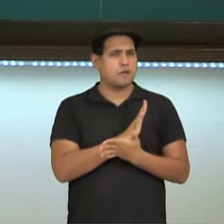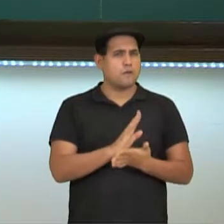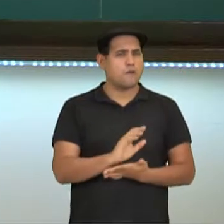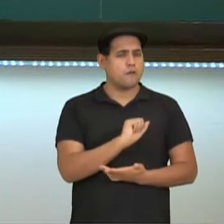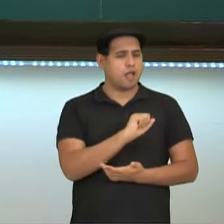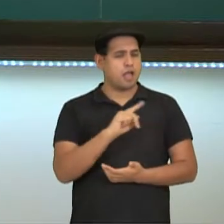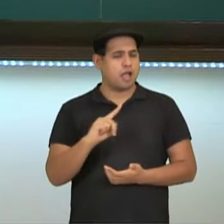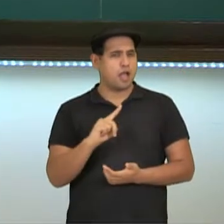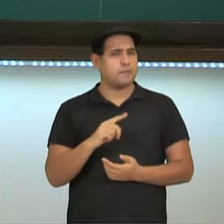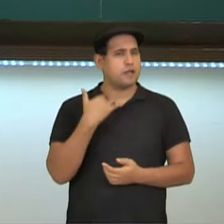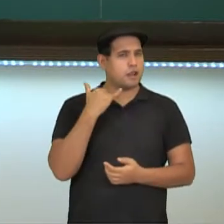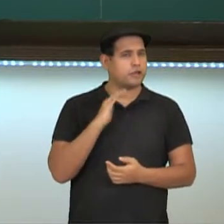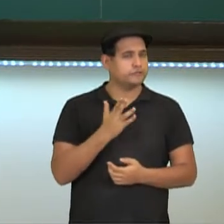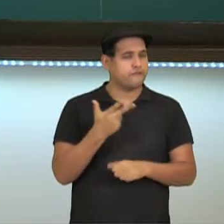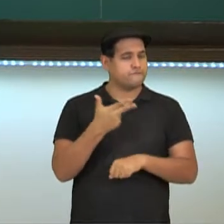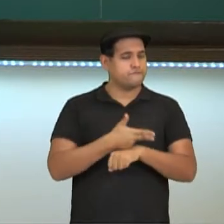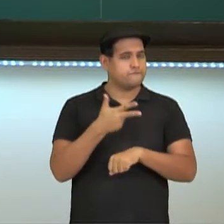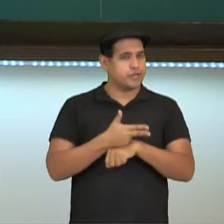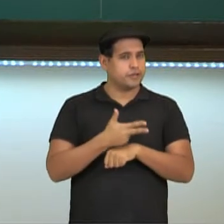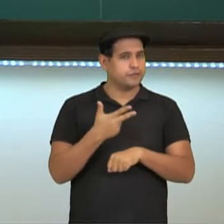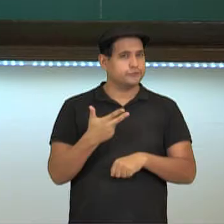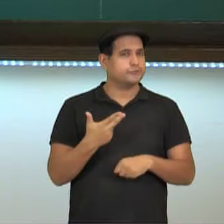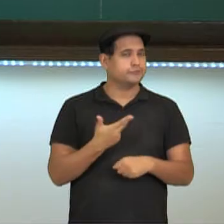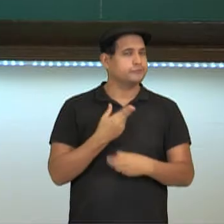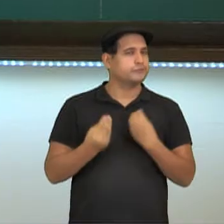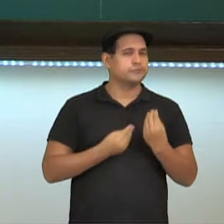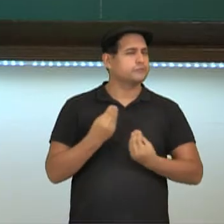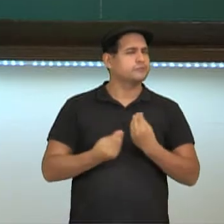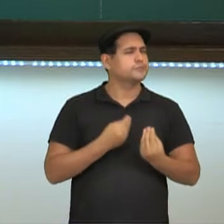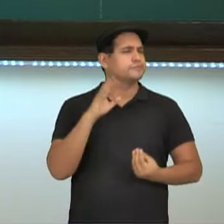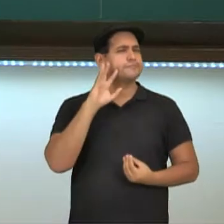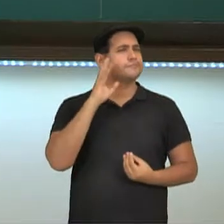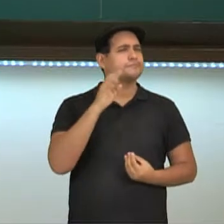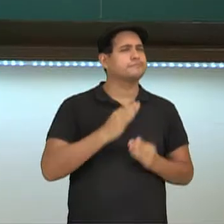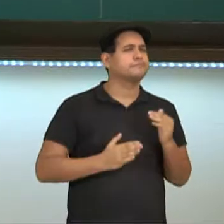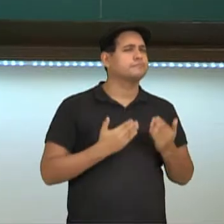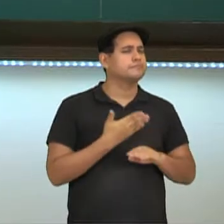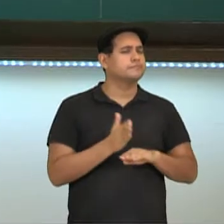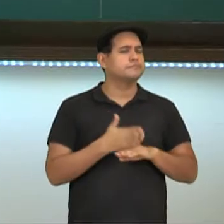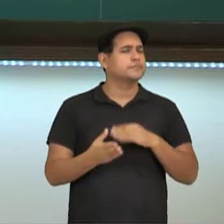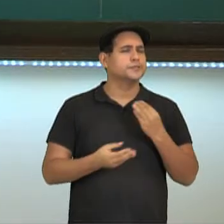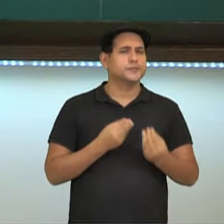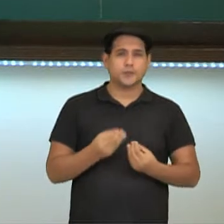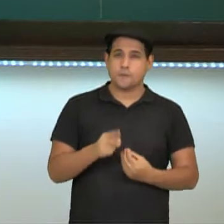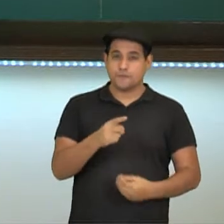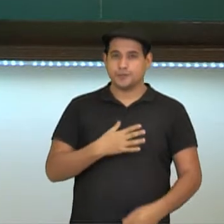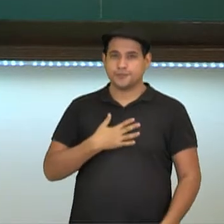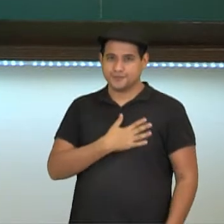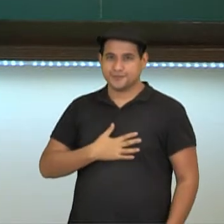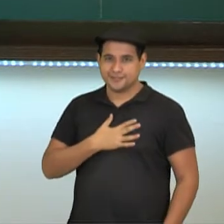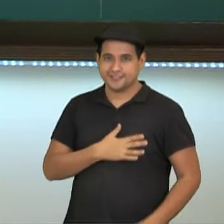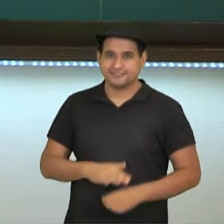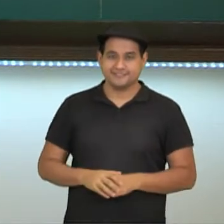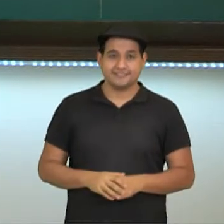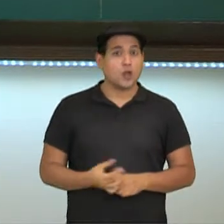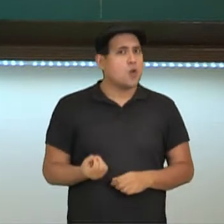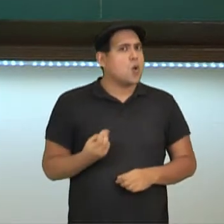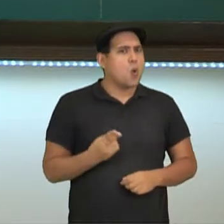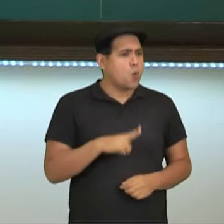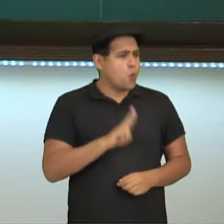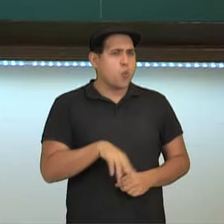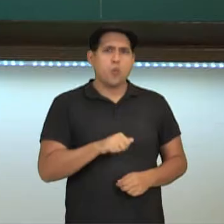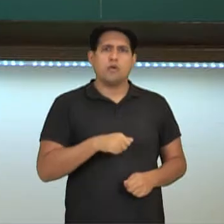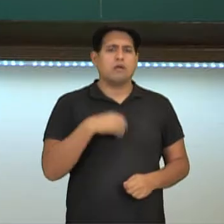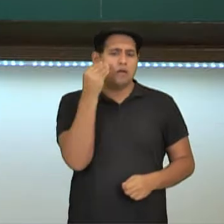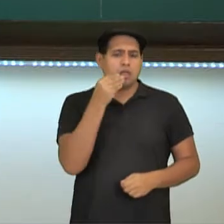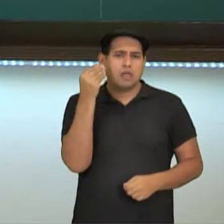aplicativo de celular, vídeos do YouTube? Como que foi essa prática? Vocês gostaram? Ou se vocês nunca